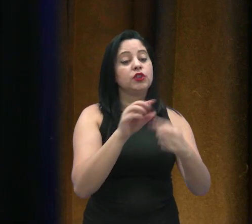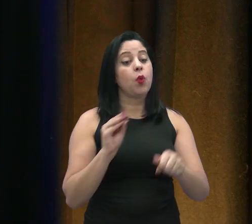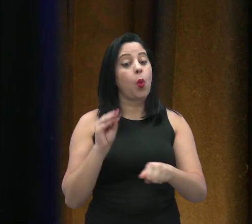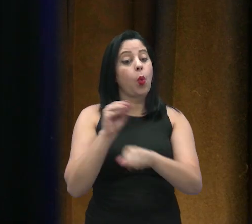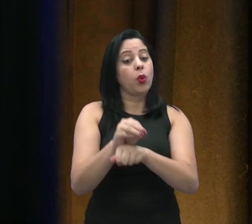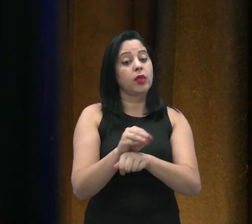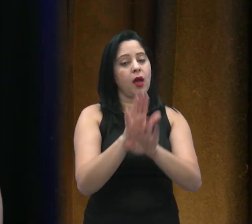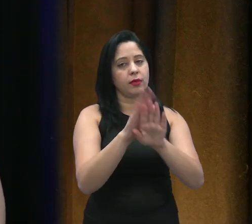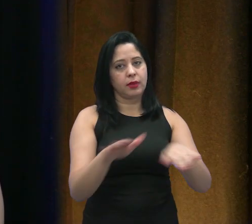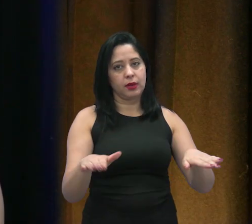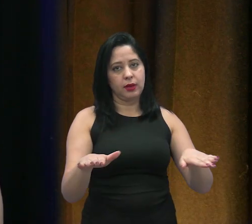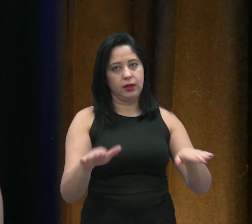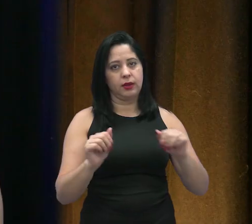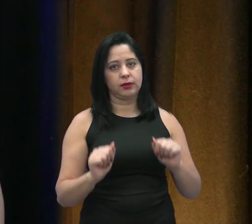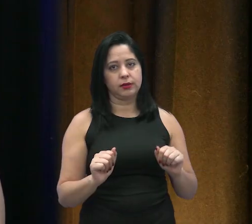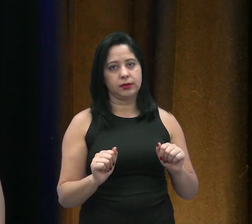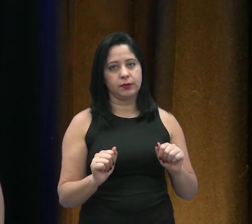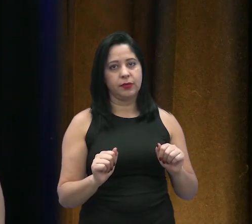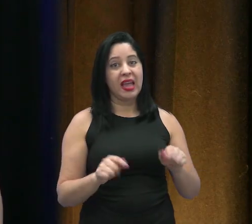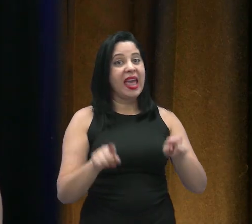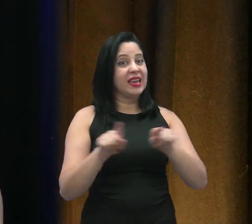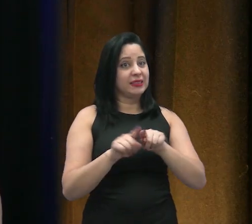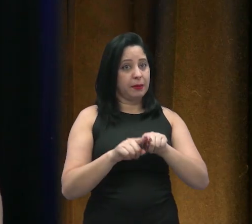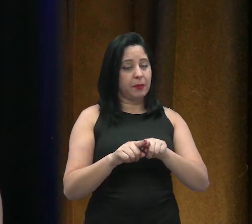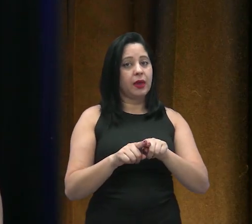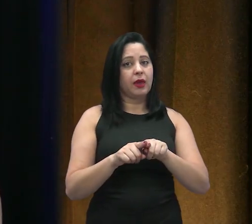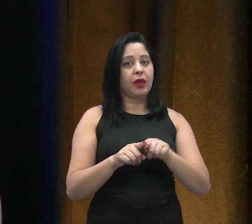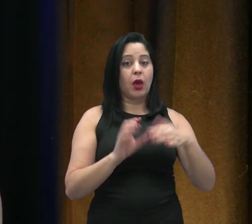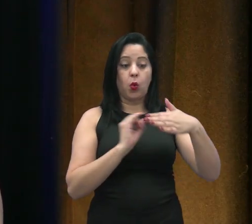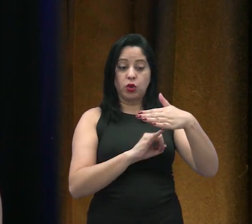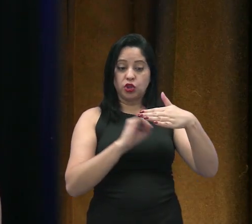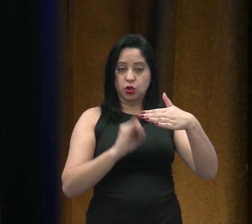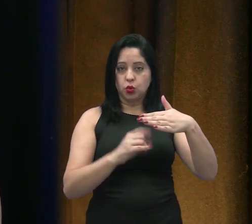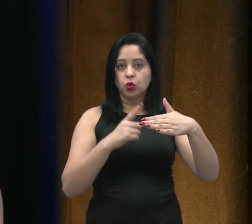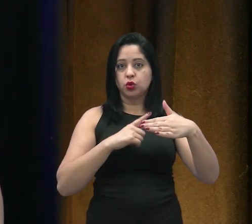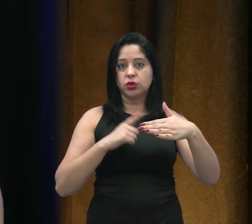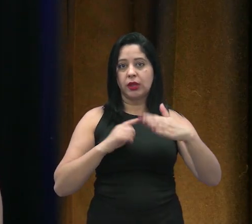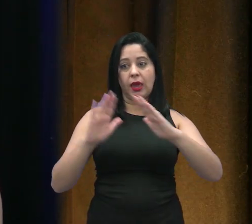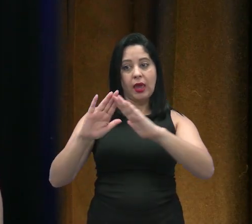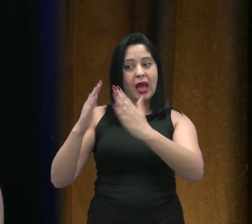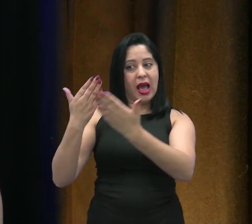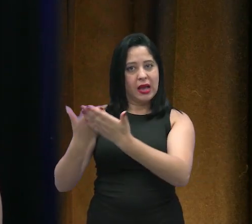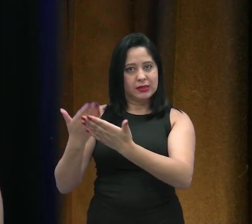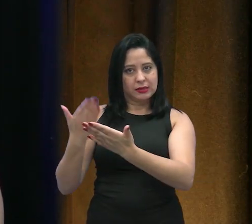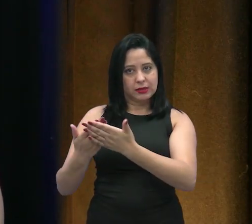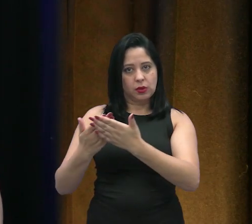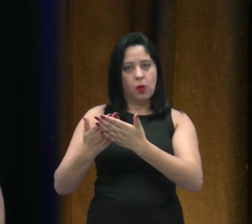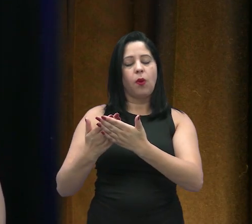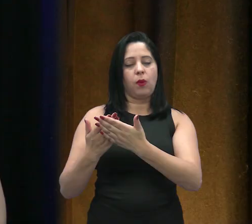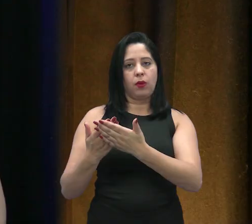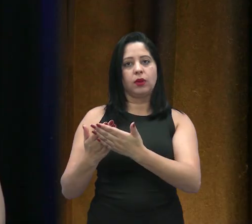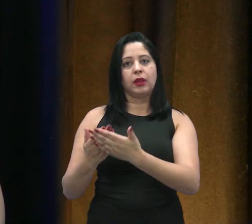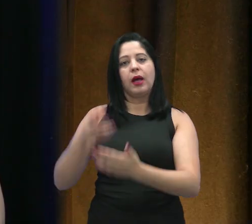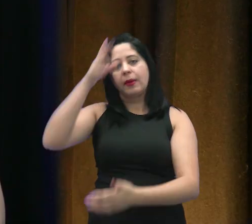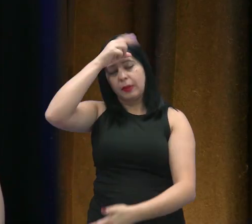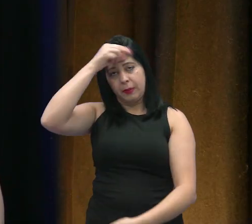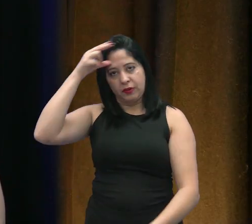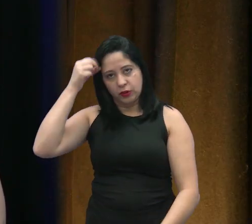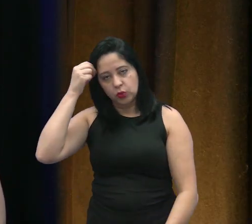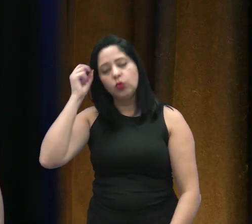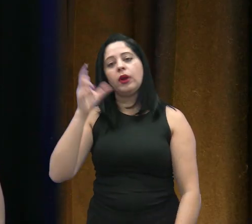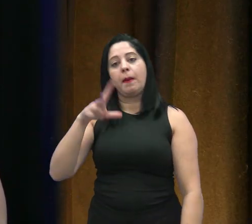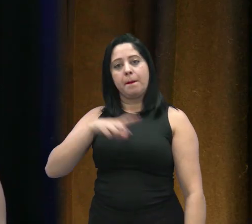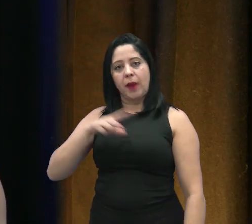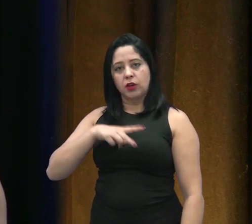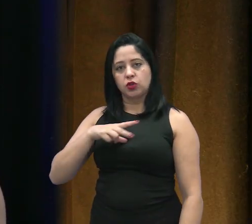objetivo para aquela criança, né? E a gente faz um trabalho integrado com as escolas, a gente tem uma abertura das escolas públicas e particulares, né?